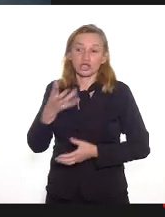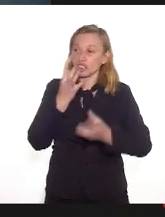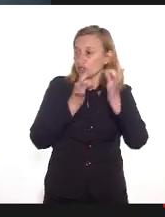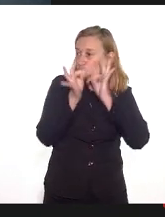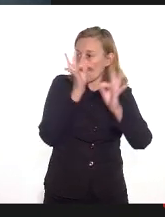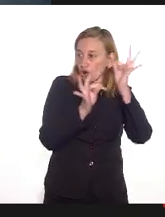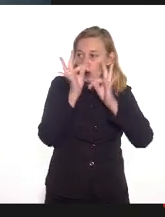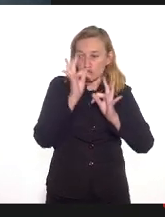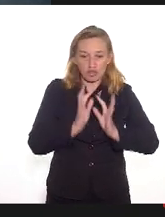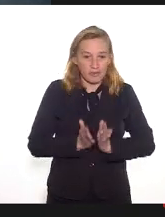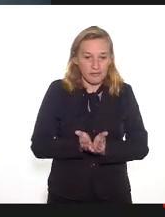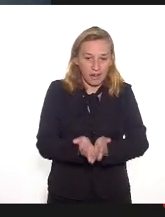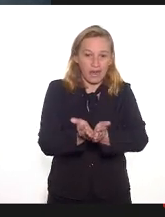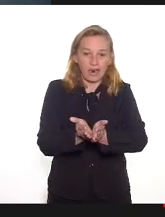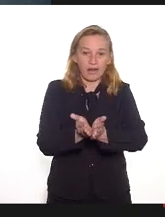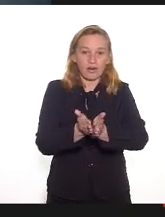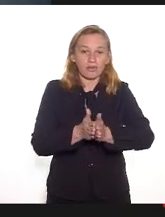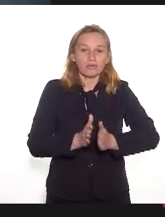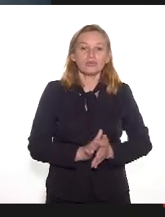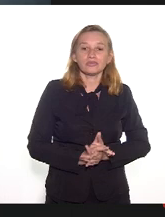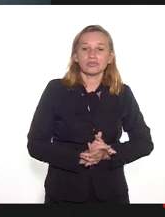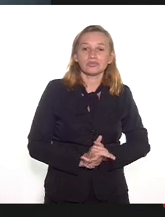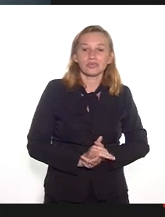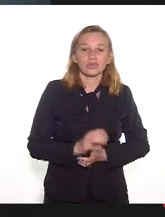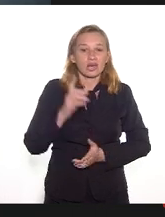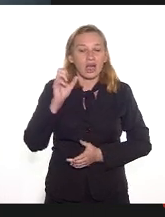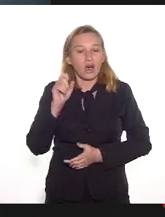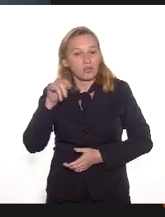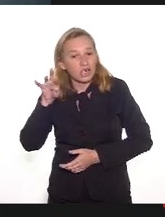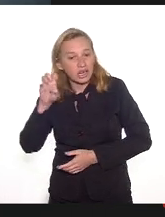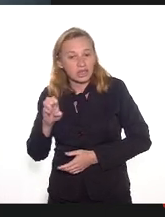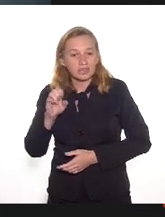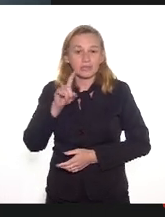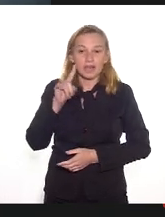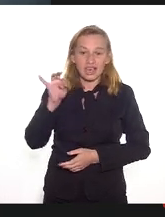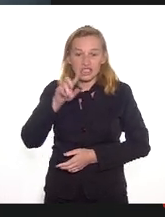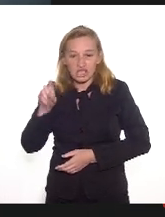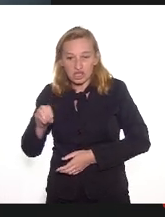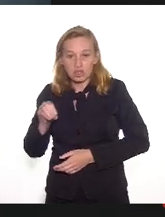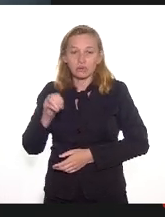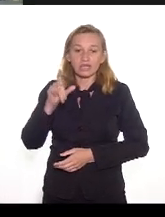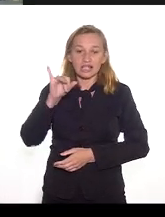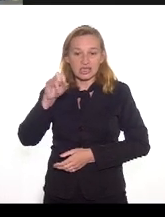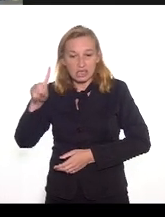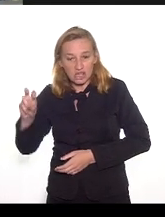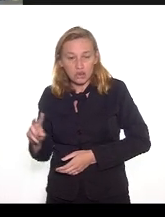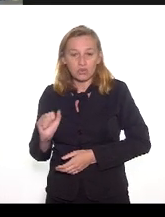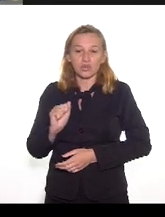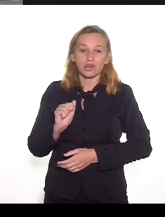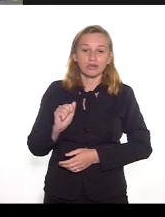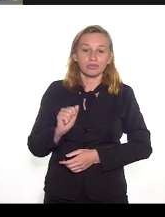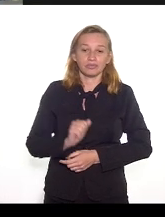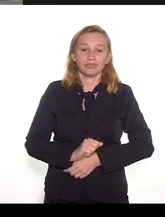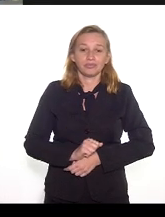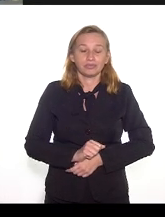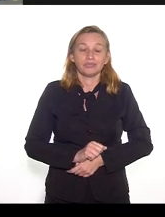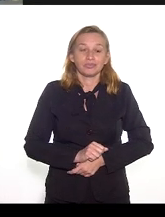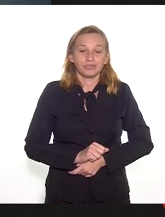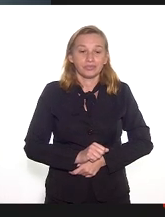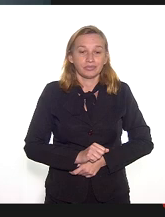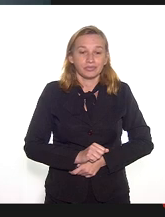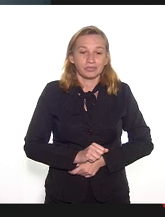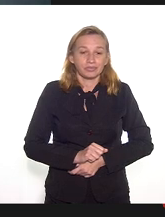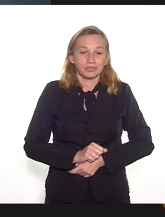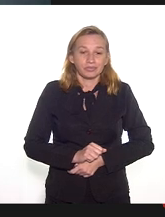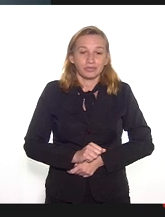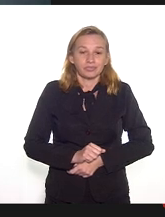Tecnológico Naval, aos Almirantes Brasil, Viveiros, da Silva, ao comandante, que